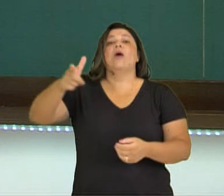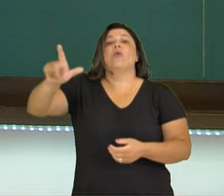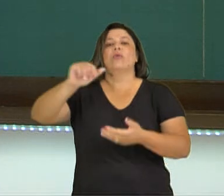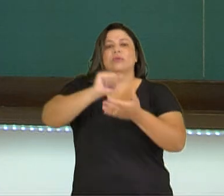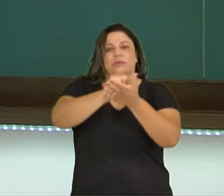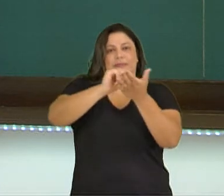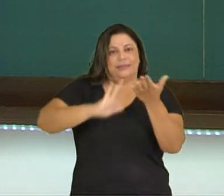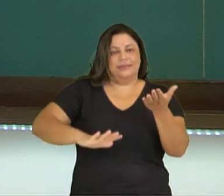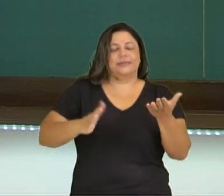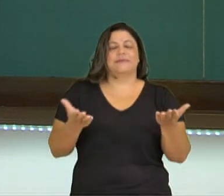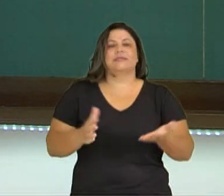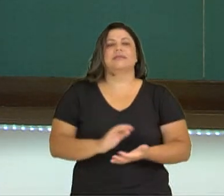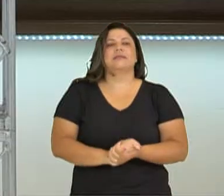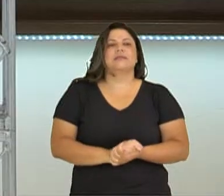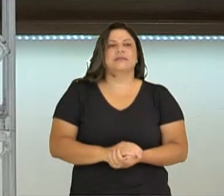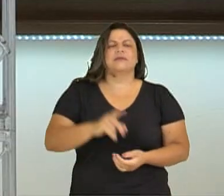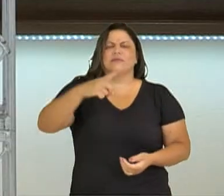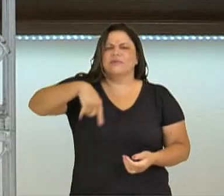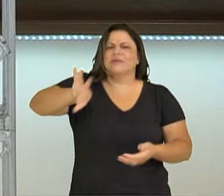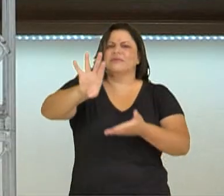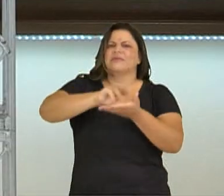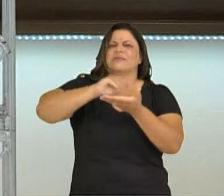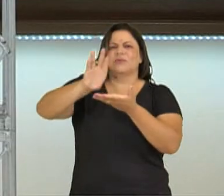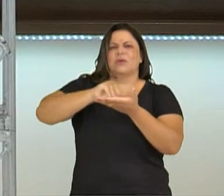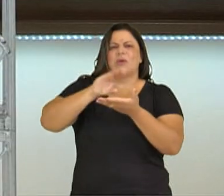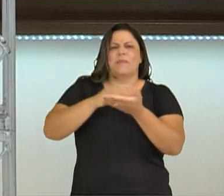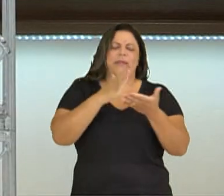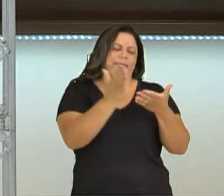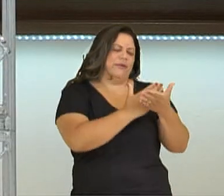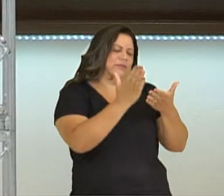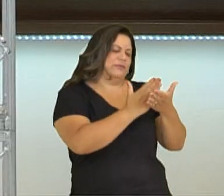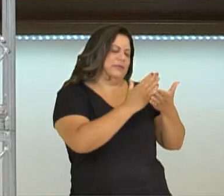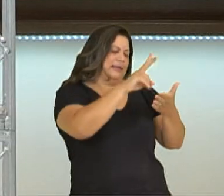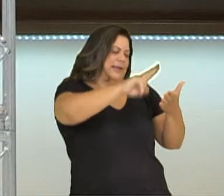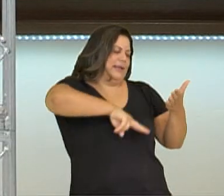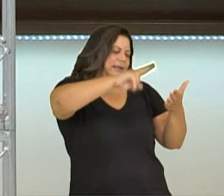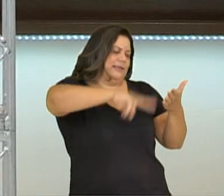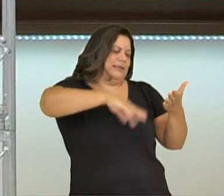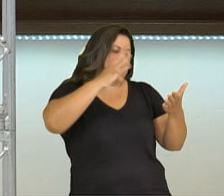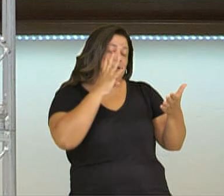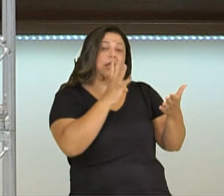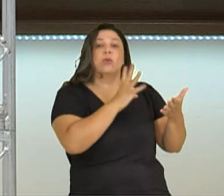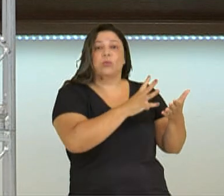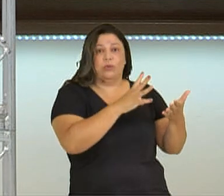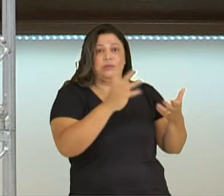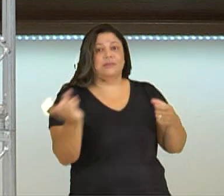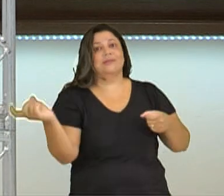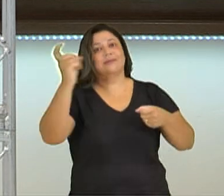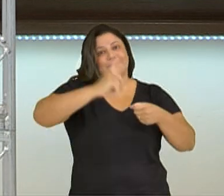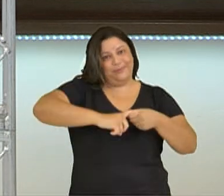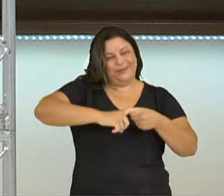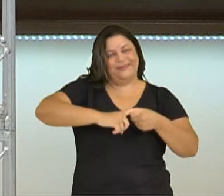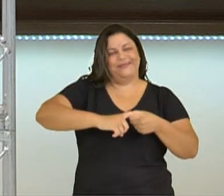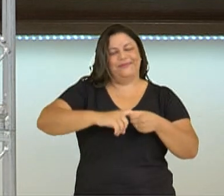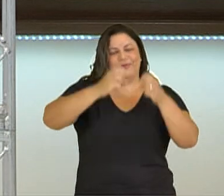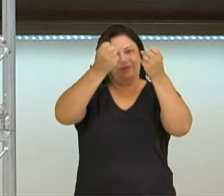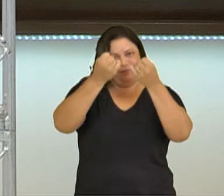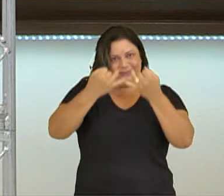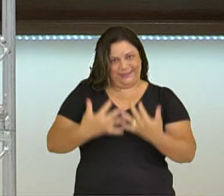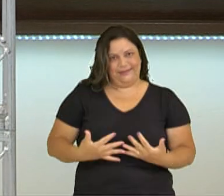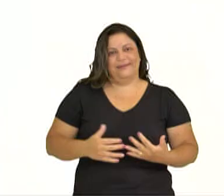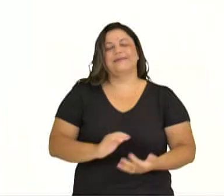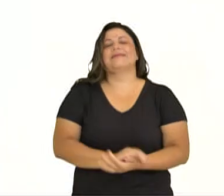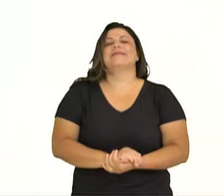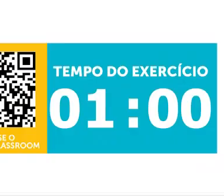temos ali, vocês vão copiar no caderno, leiam com atenção e a gente já volta para explicar o que vocês têm que